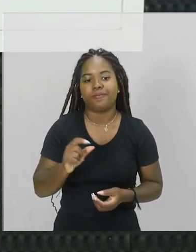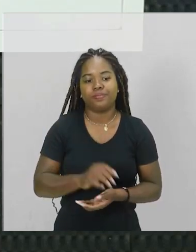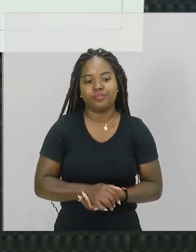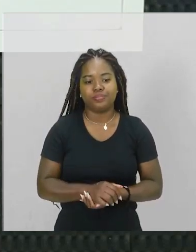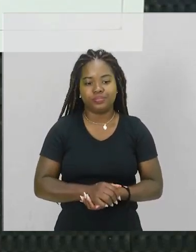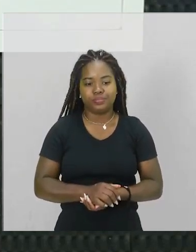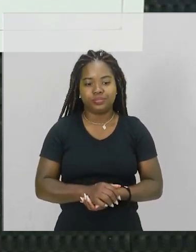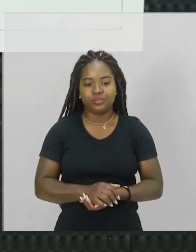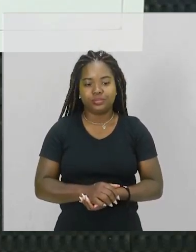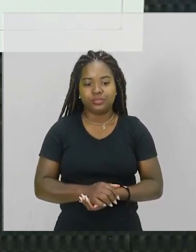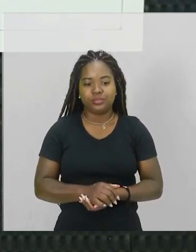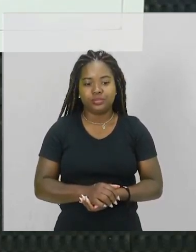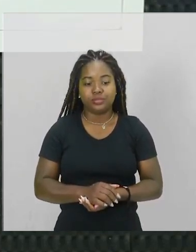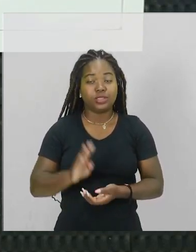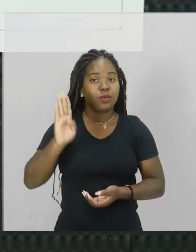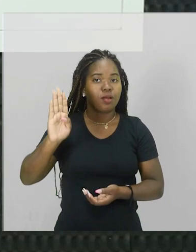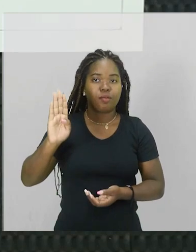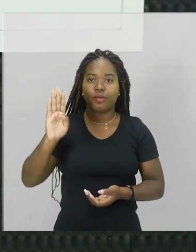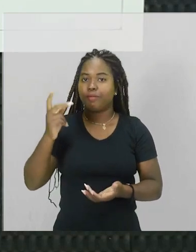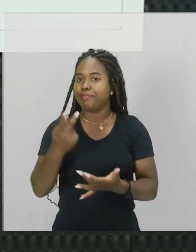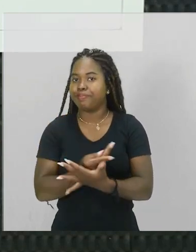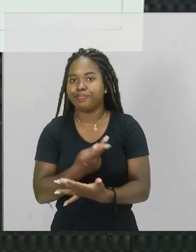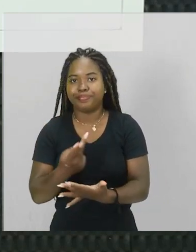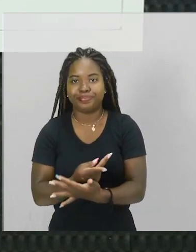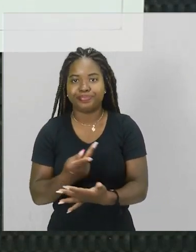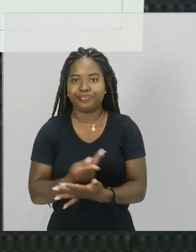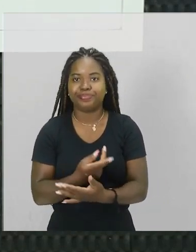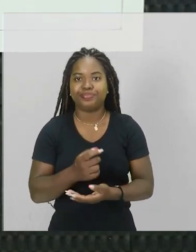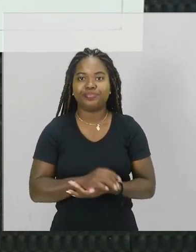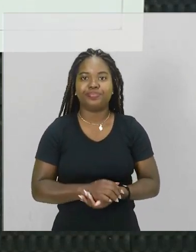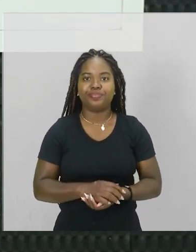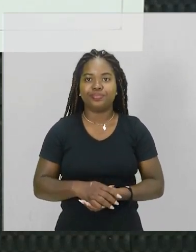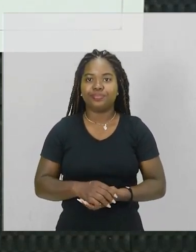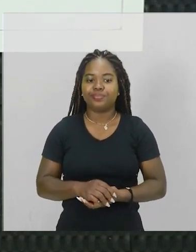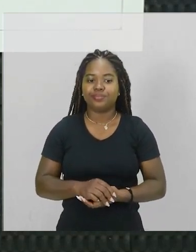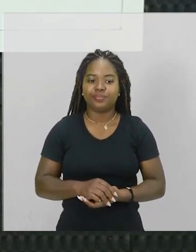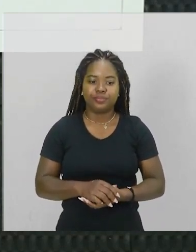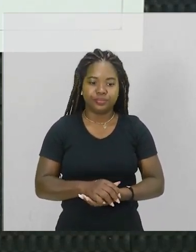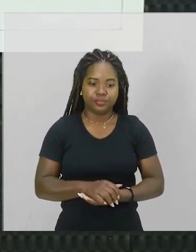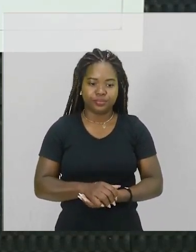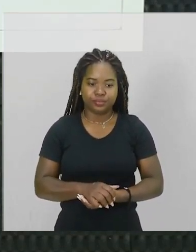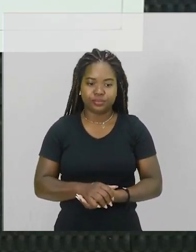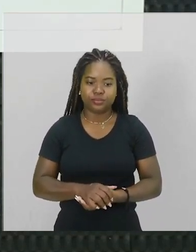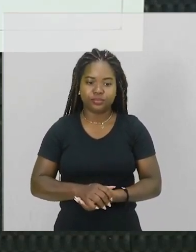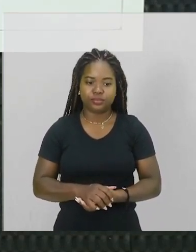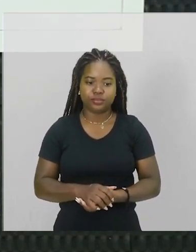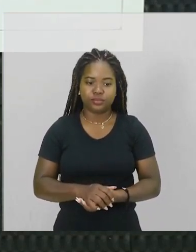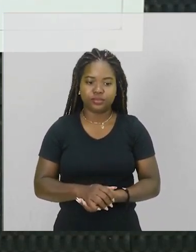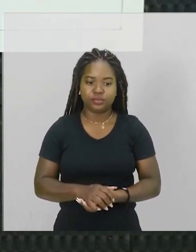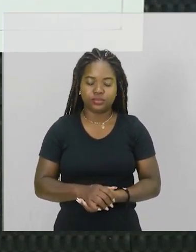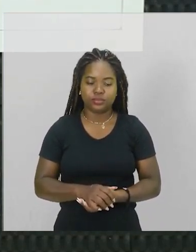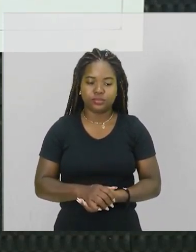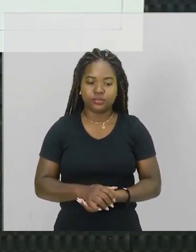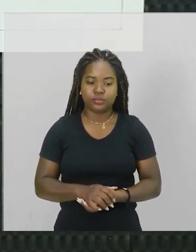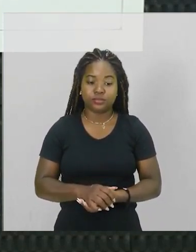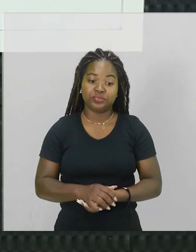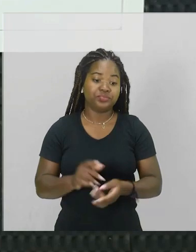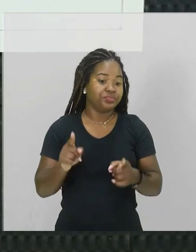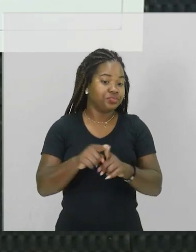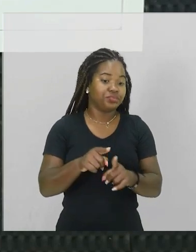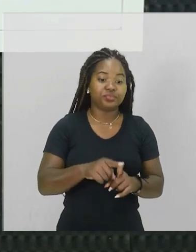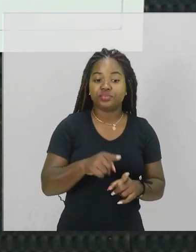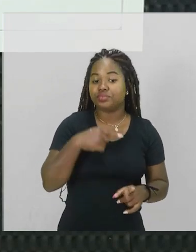ele não vê. Então ele também não consegue ver o magenta, que é o caso da letra B, certo? Ele também